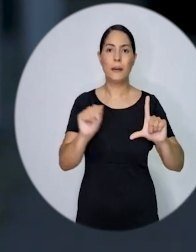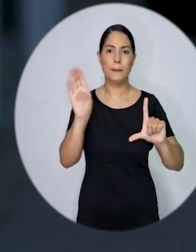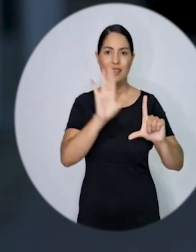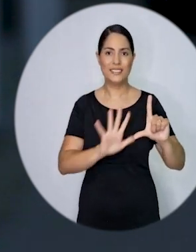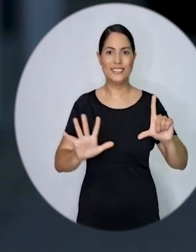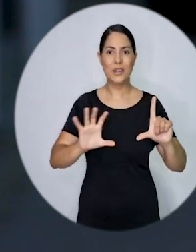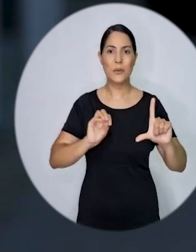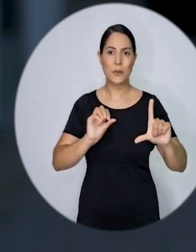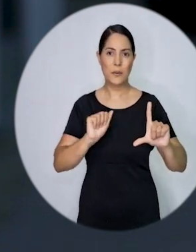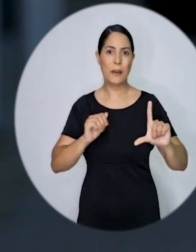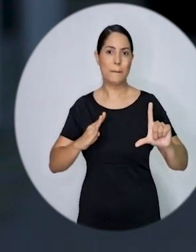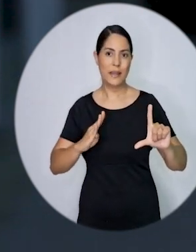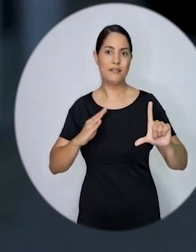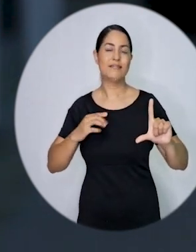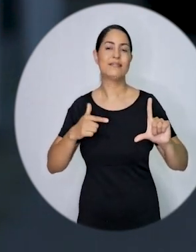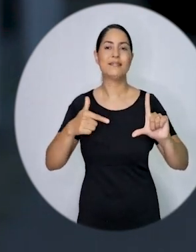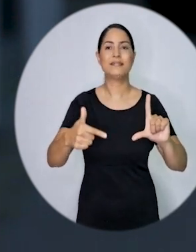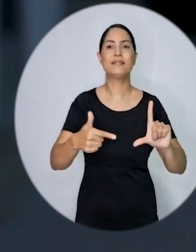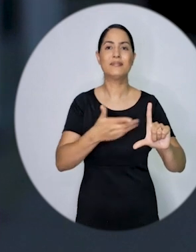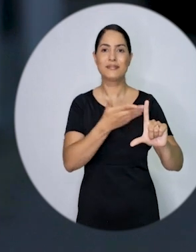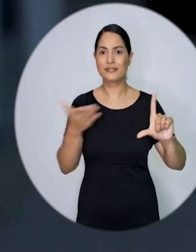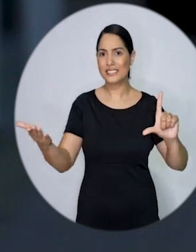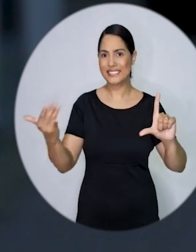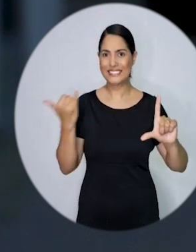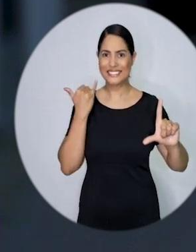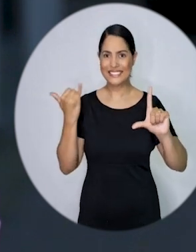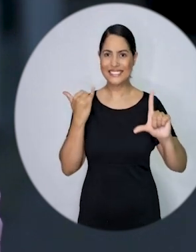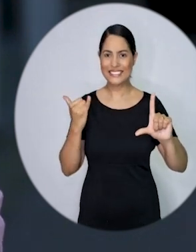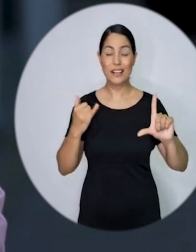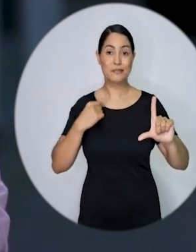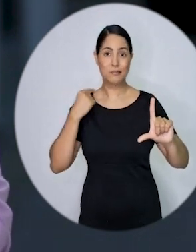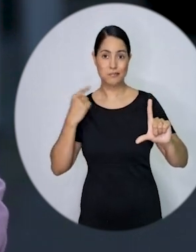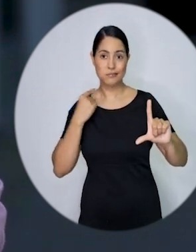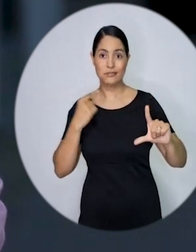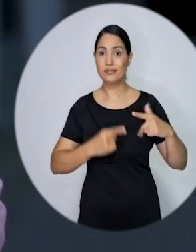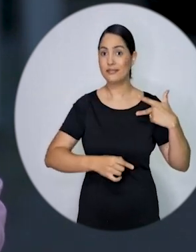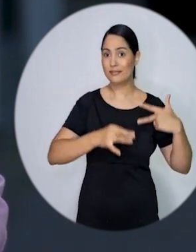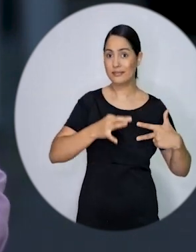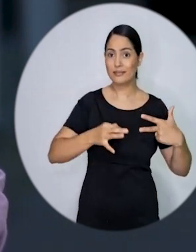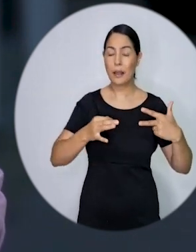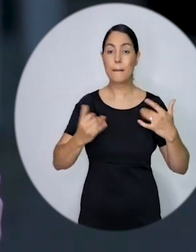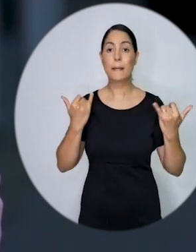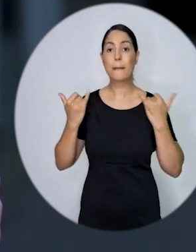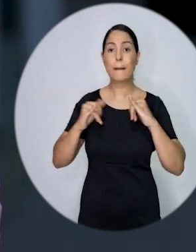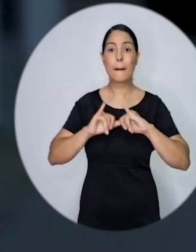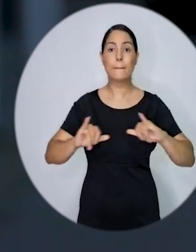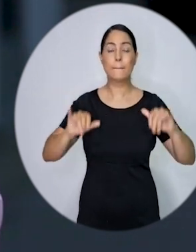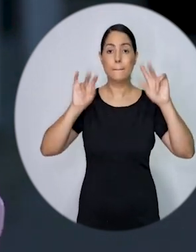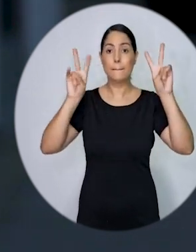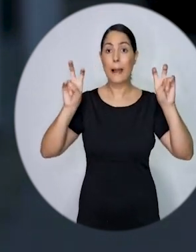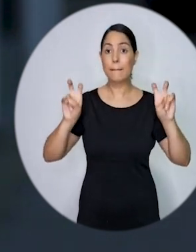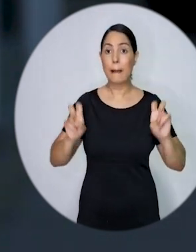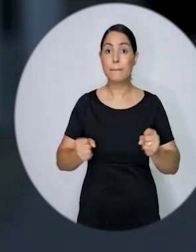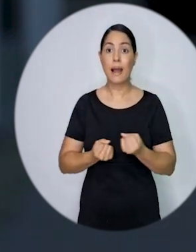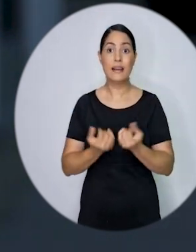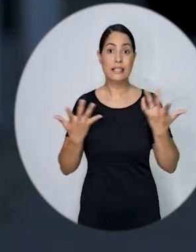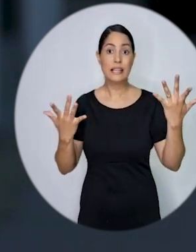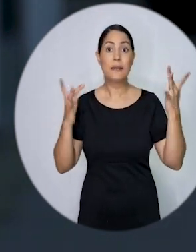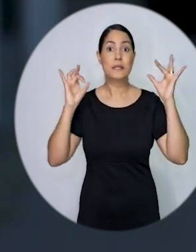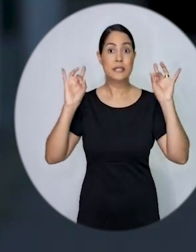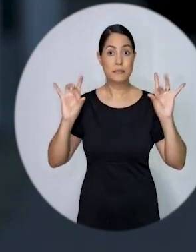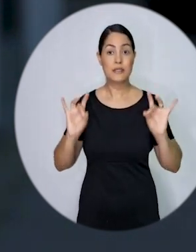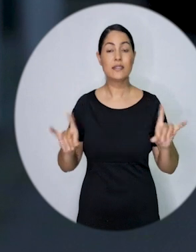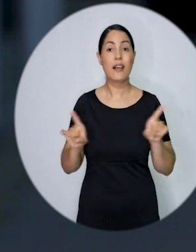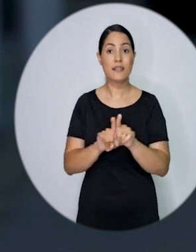do Brasil. Aqui você fica por dentro das informações da advocacia e do judiciário, além de acompanhar entrevistas especiais,